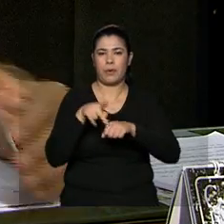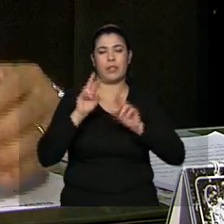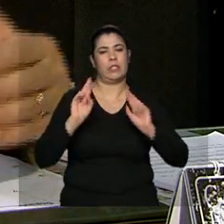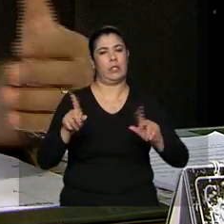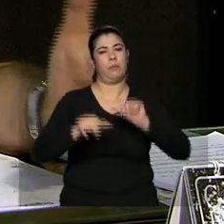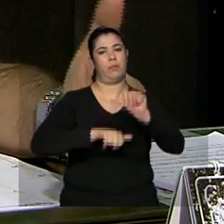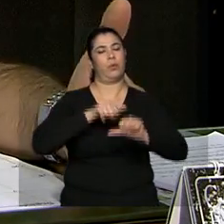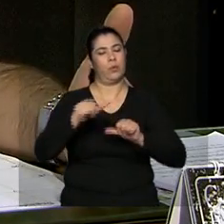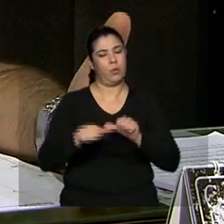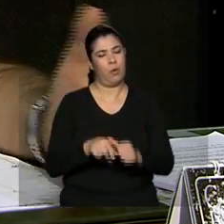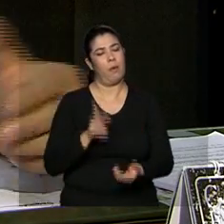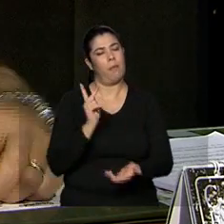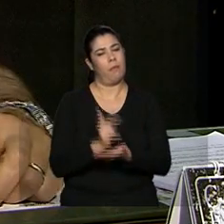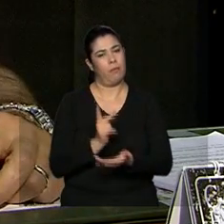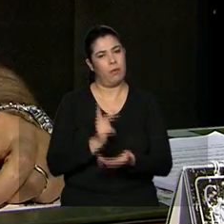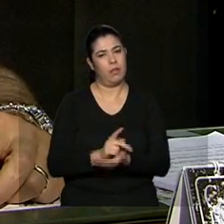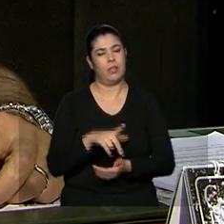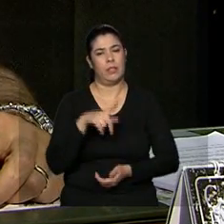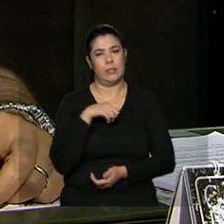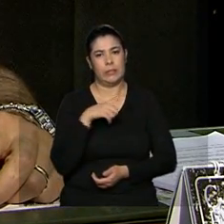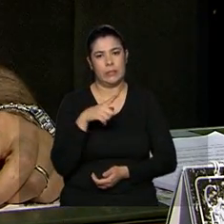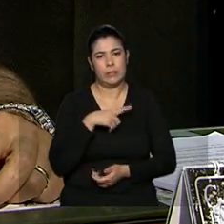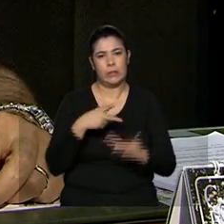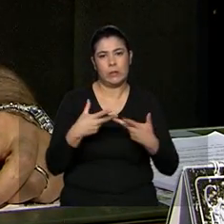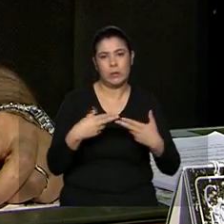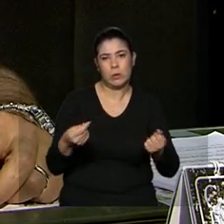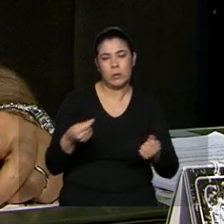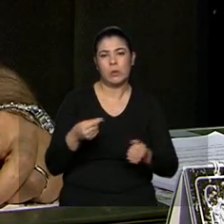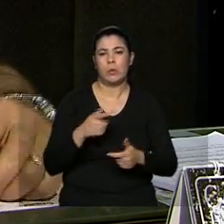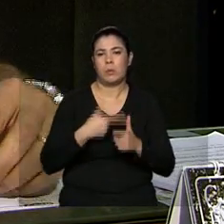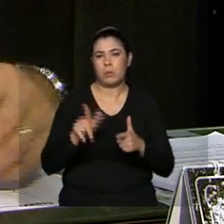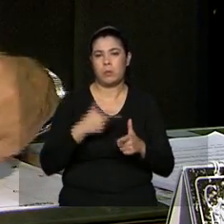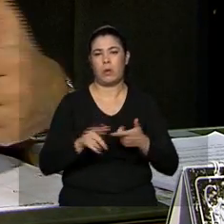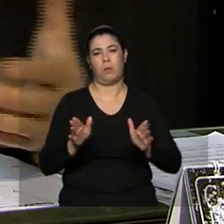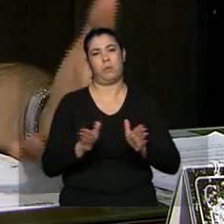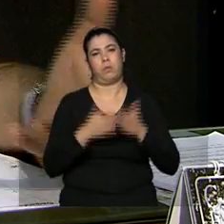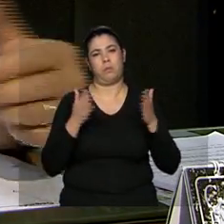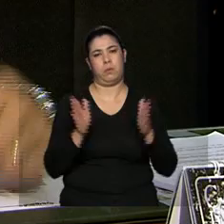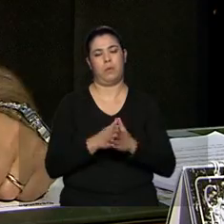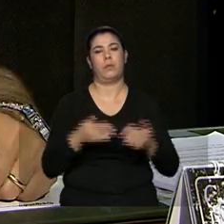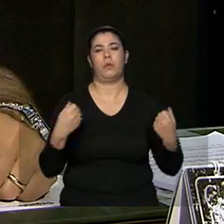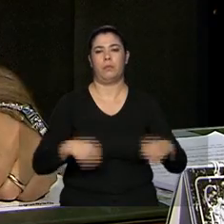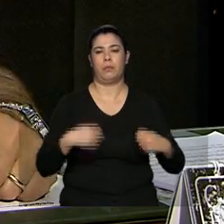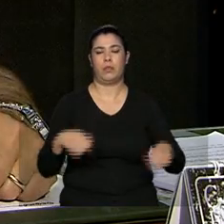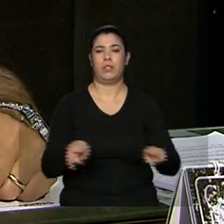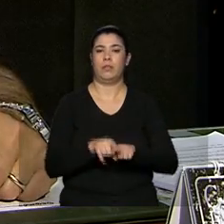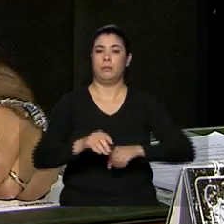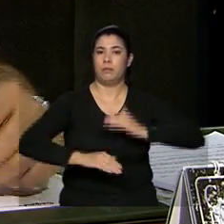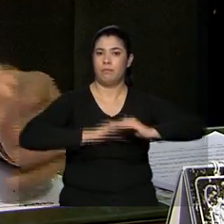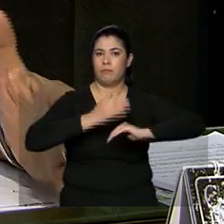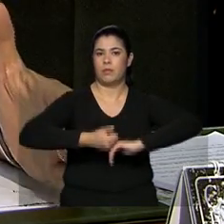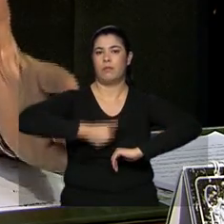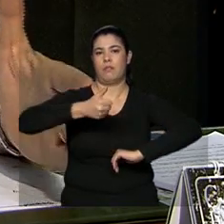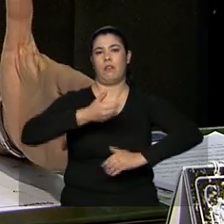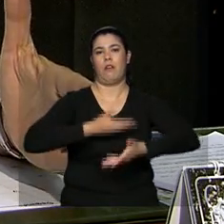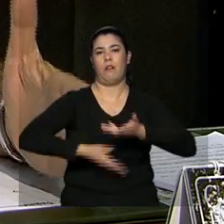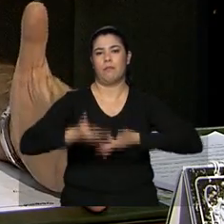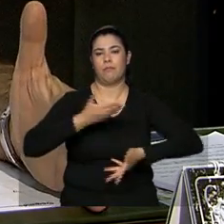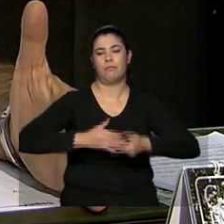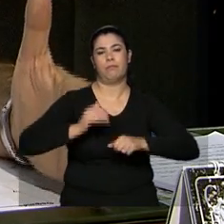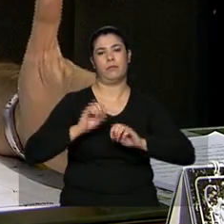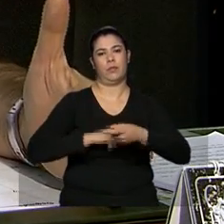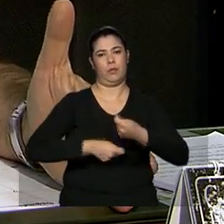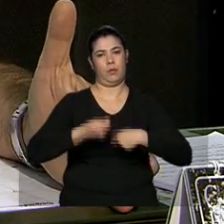país, apesar de ainda terem grau de pobreza muito baixo, estão precisando de desenvolvimento econômico. Mas